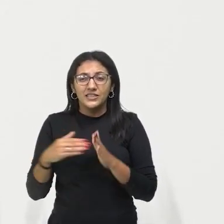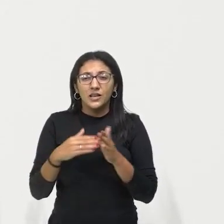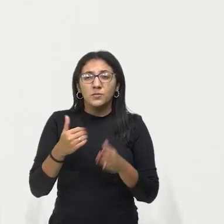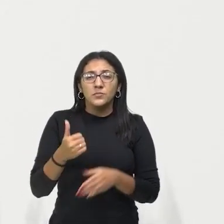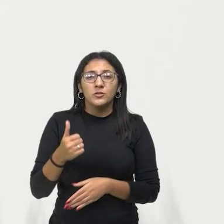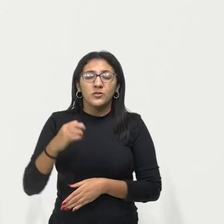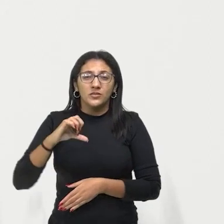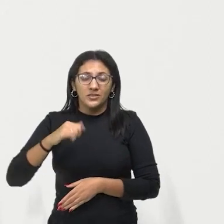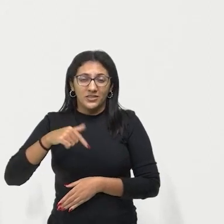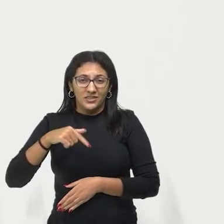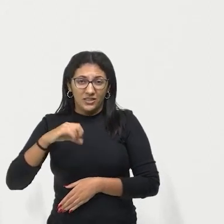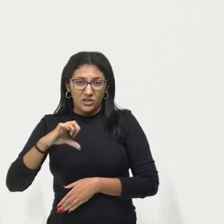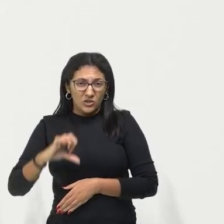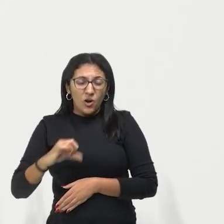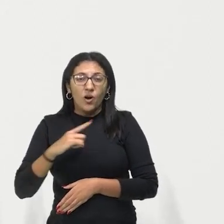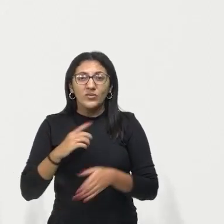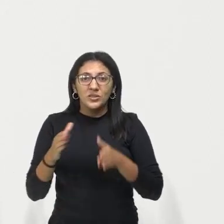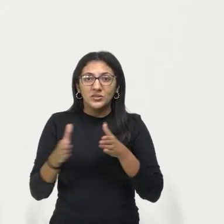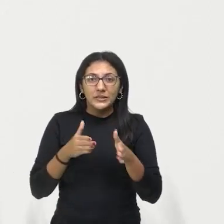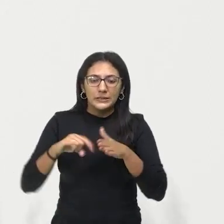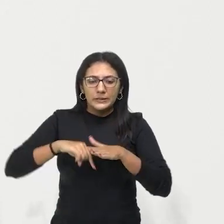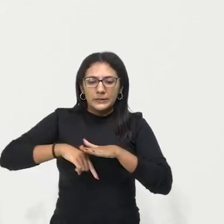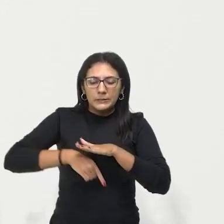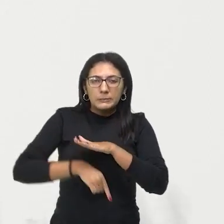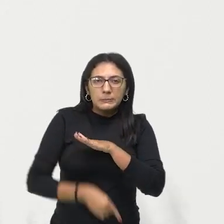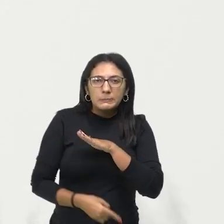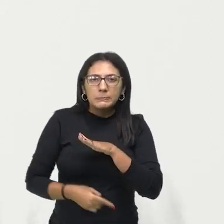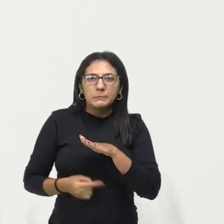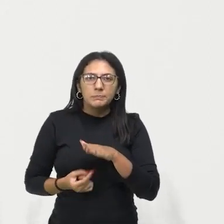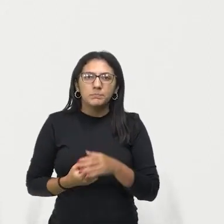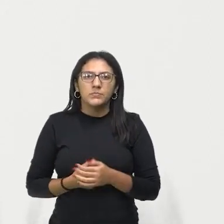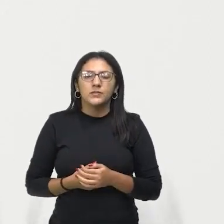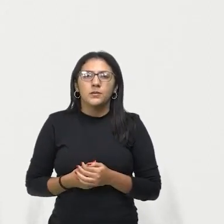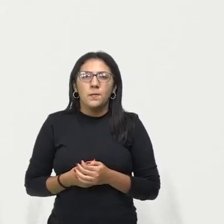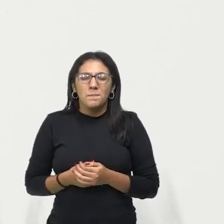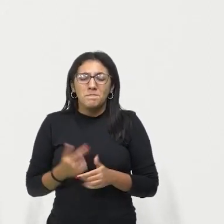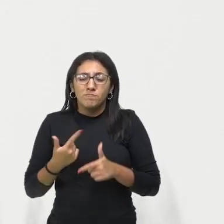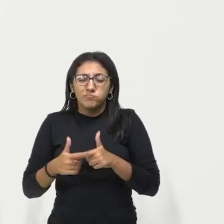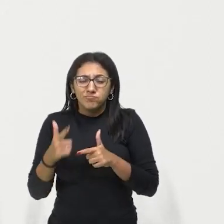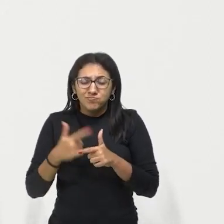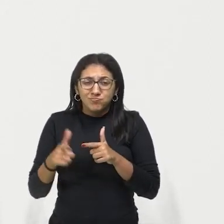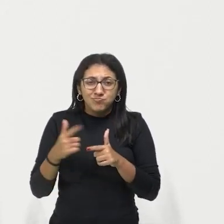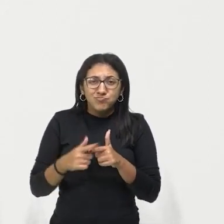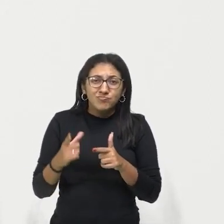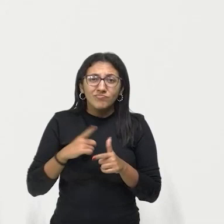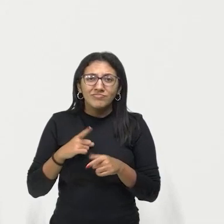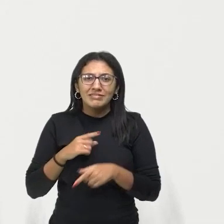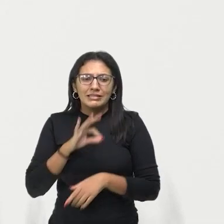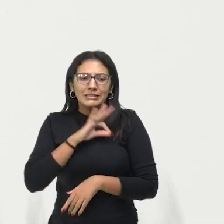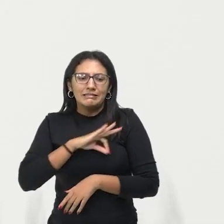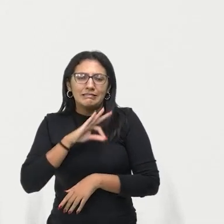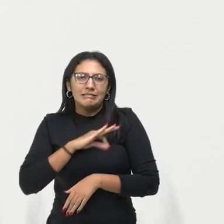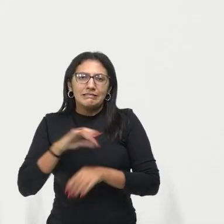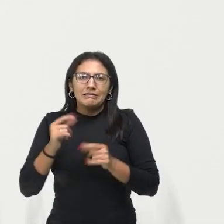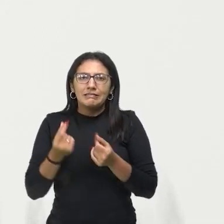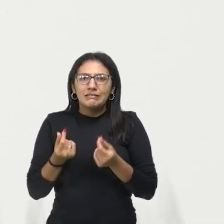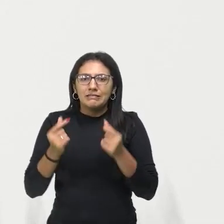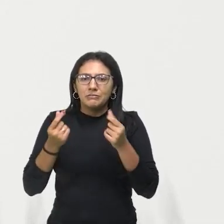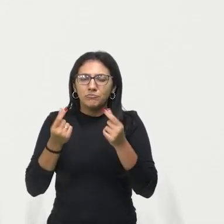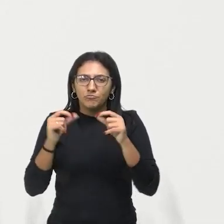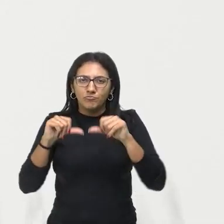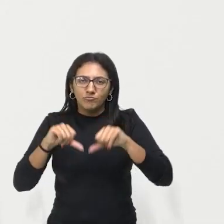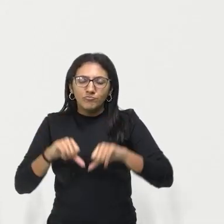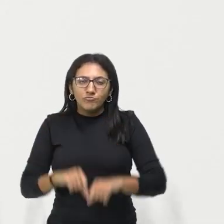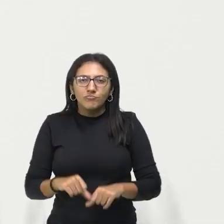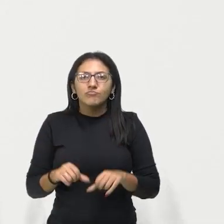do petróleo, que aumentou os juros internacionais, achatando o salário e o aumento da desigualdade e